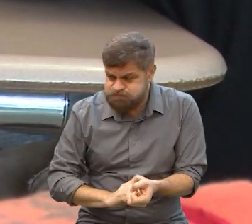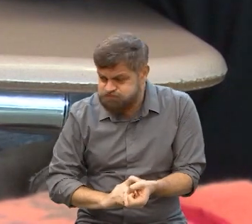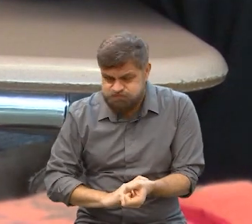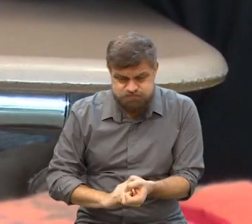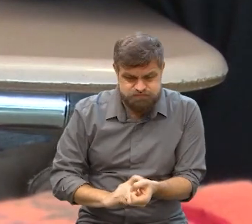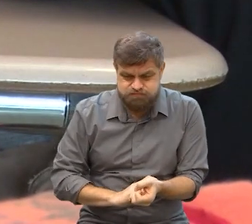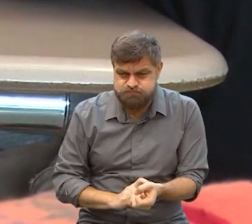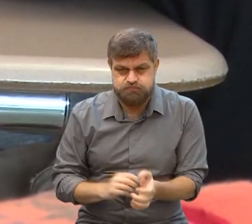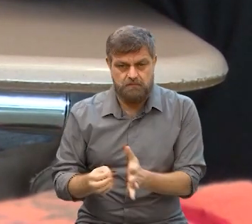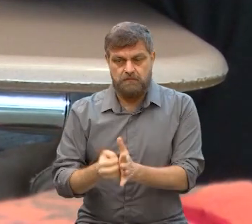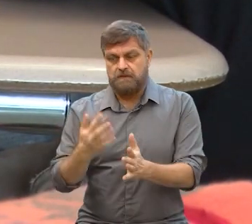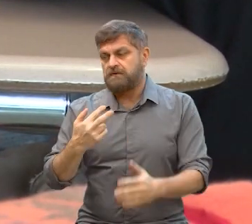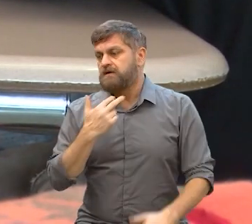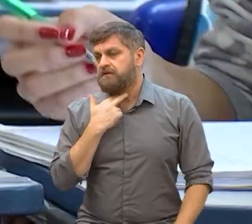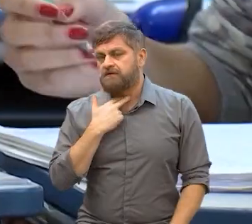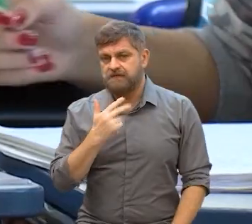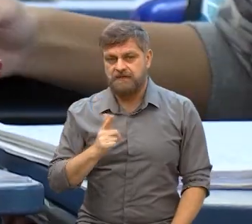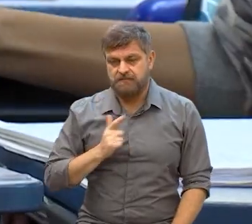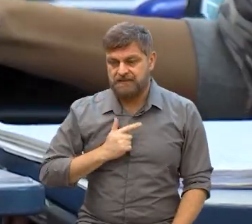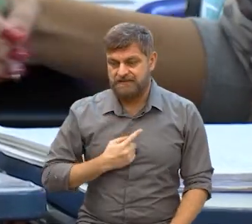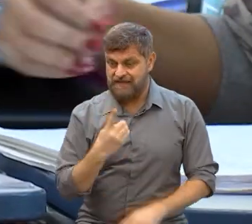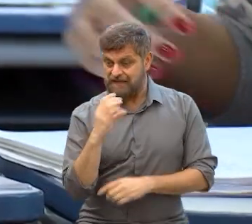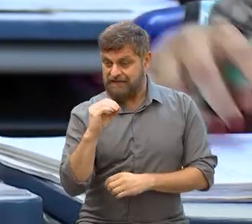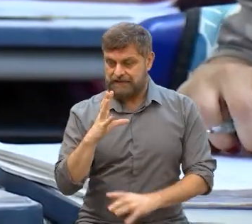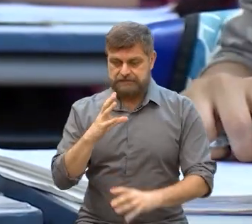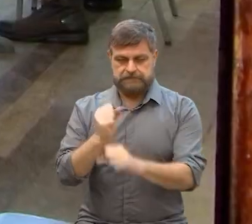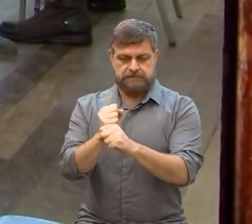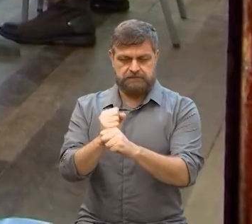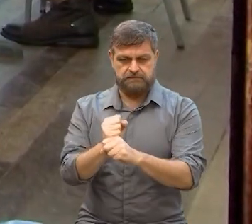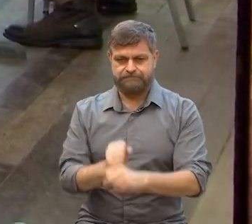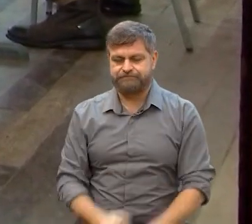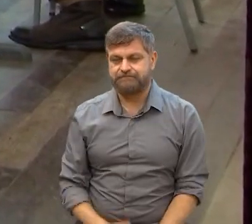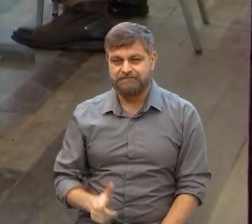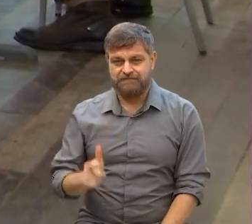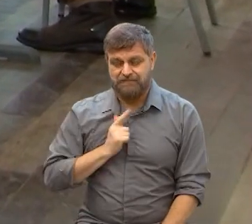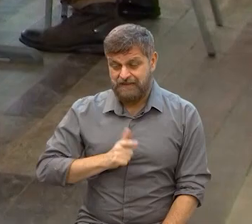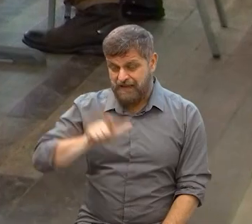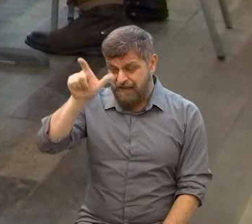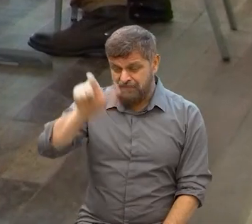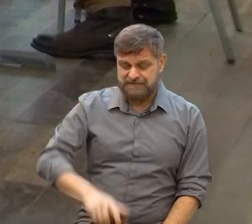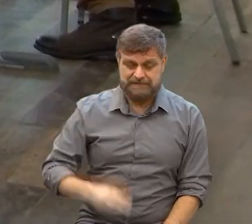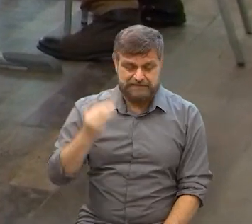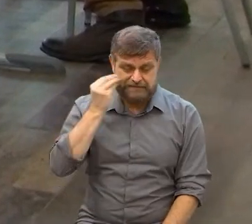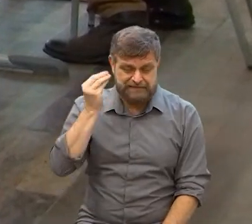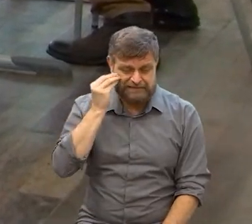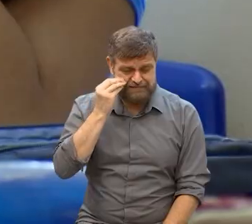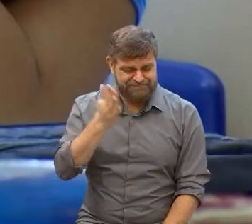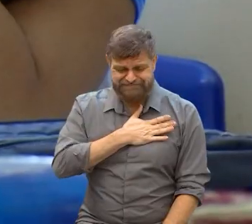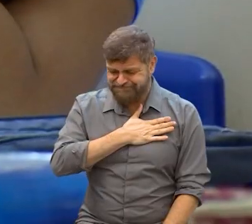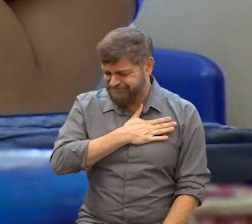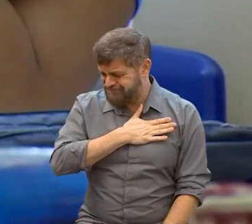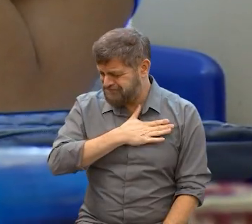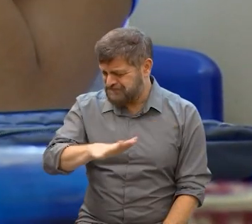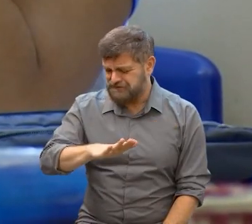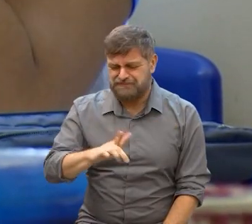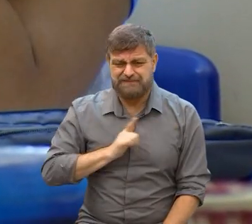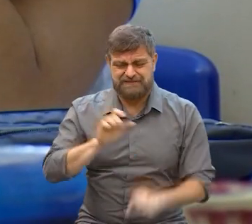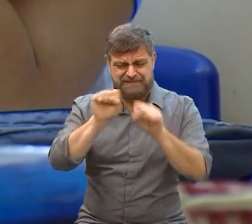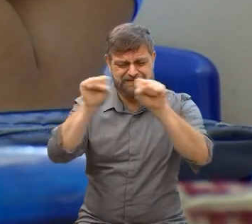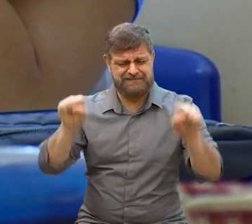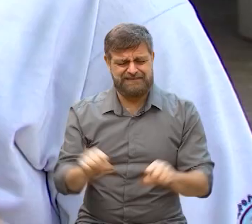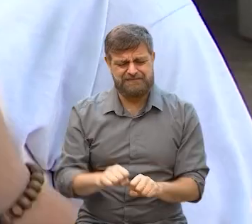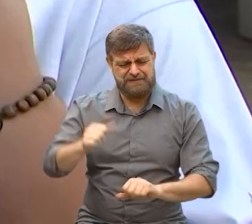Às vezes não dá para garantir um 10 desse jeito. Quem é testado não anda gostando muito desse tipo